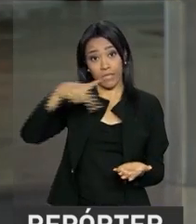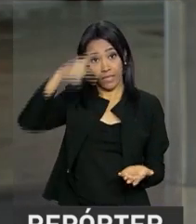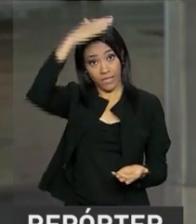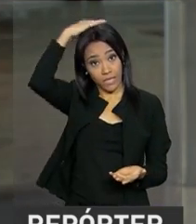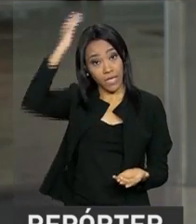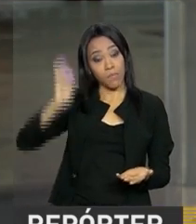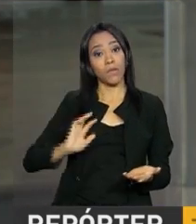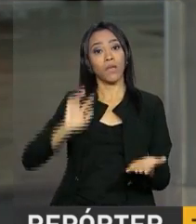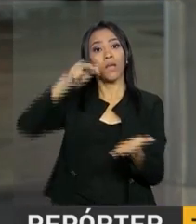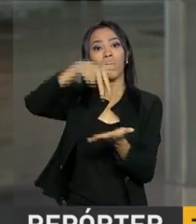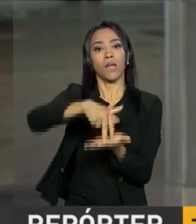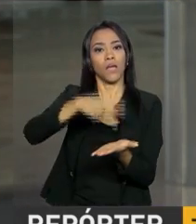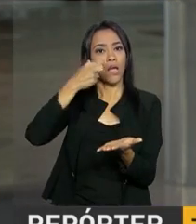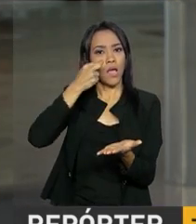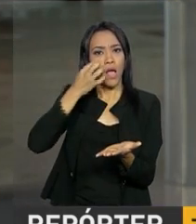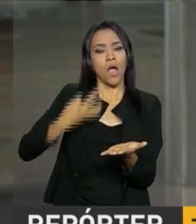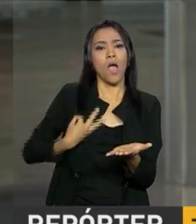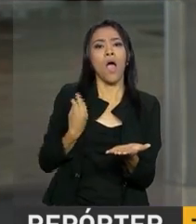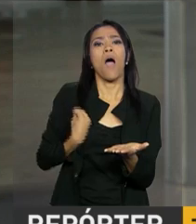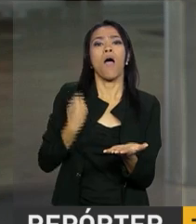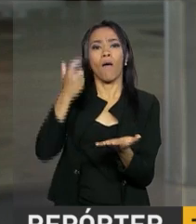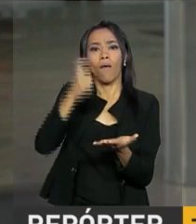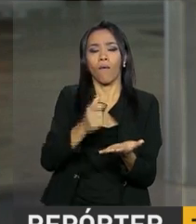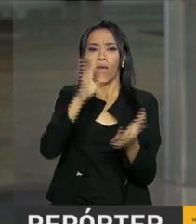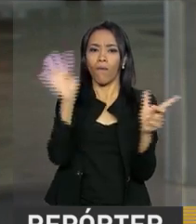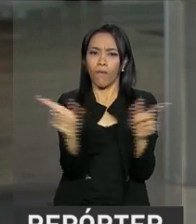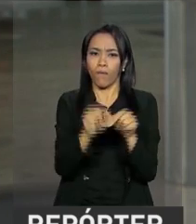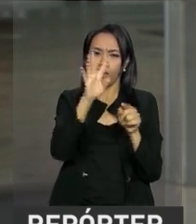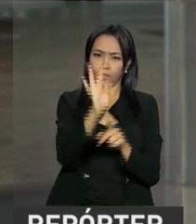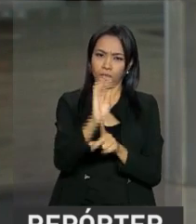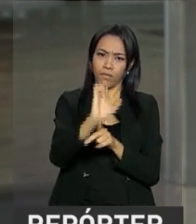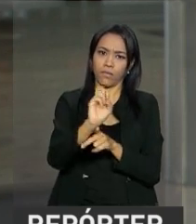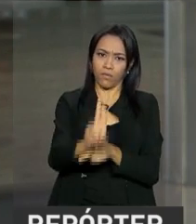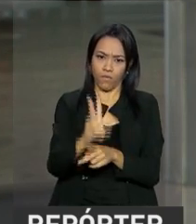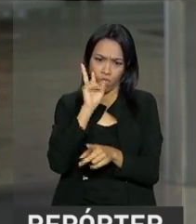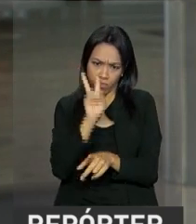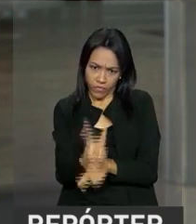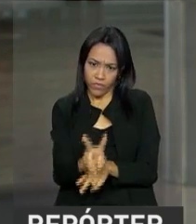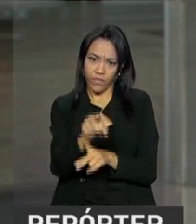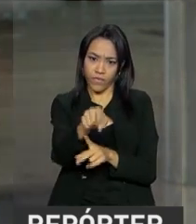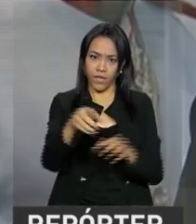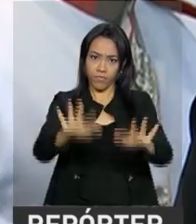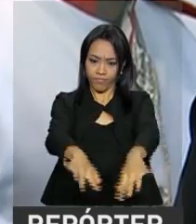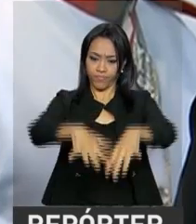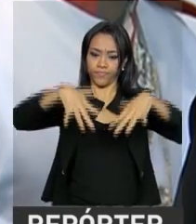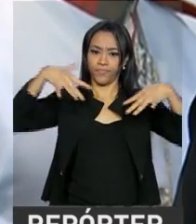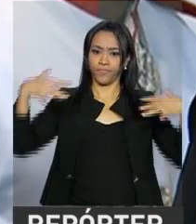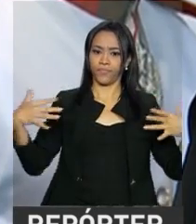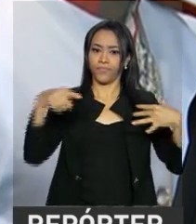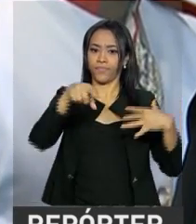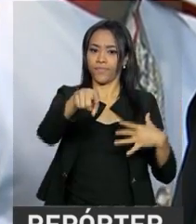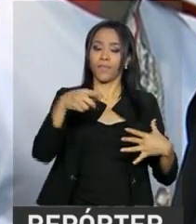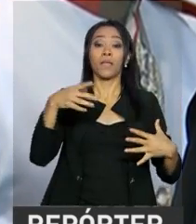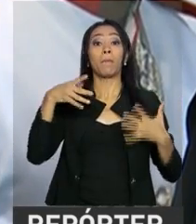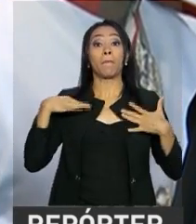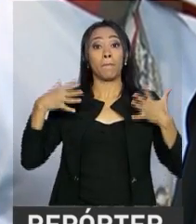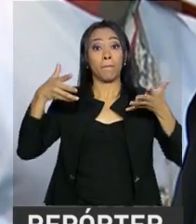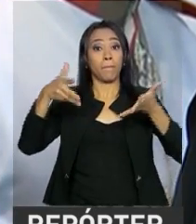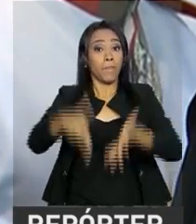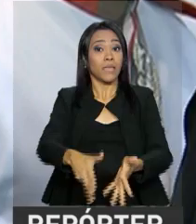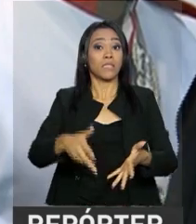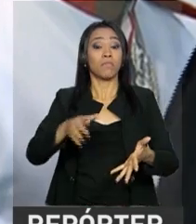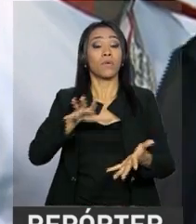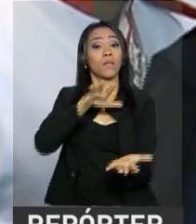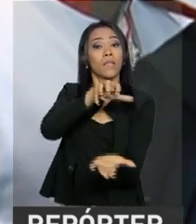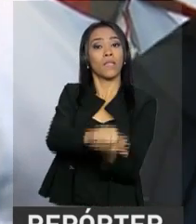está nesse momento no tribunal de contas da União vamos ver imagens ao vivo do plenário do TCU onde ele participa da cerimônia de posse